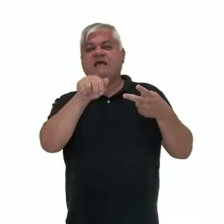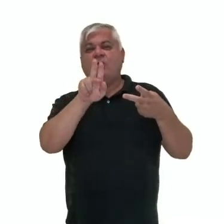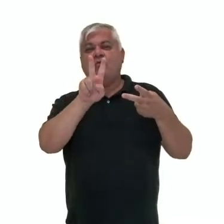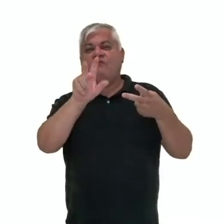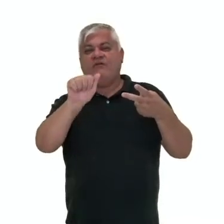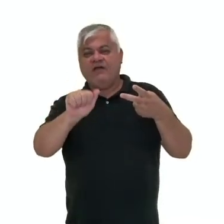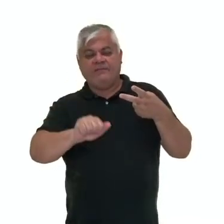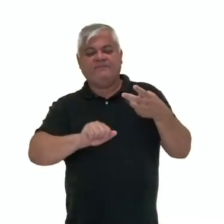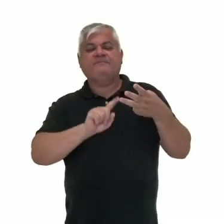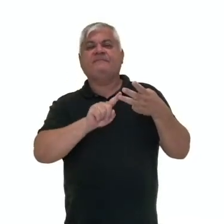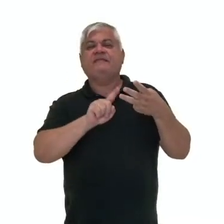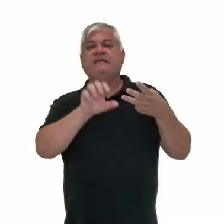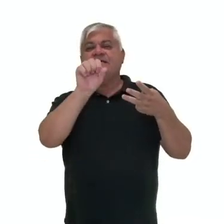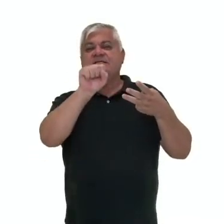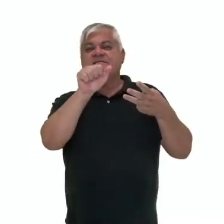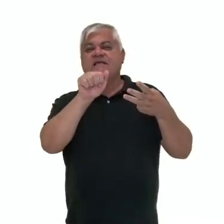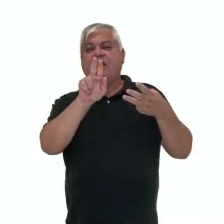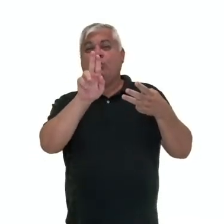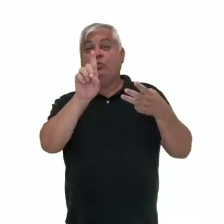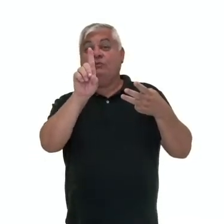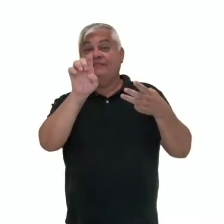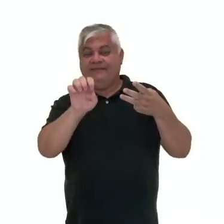saúva, saúde,